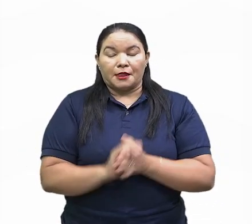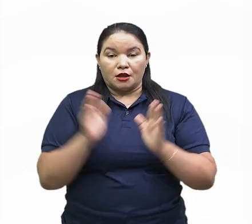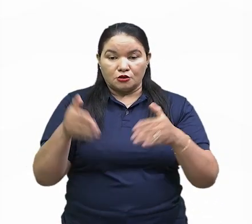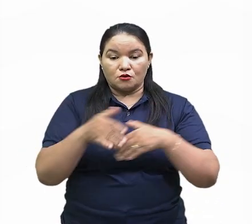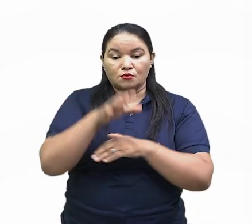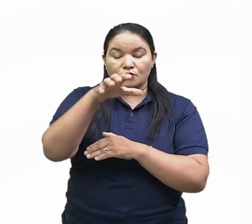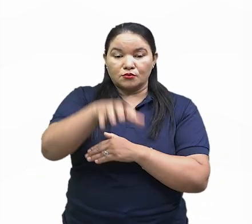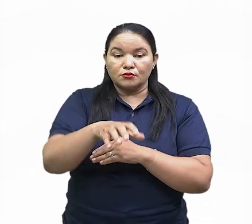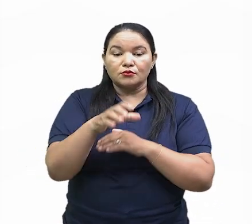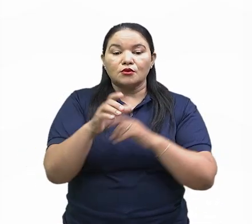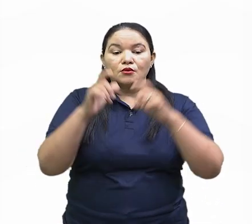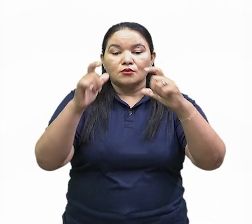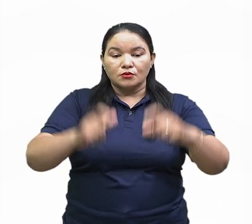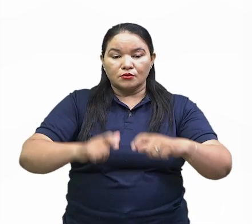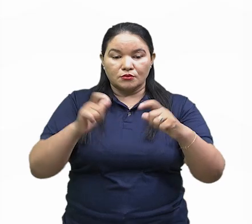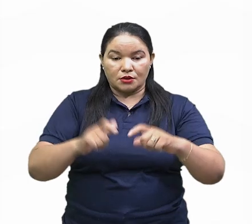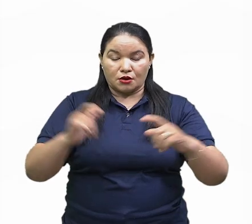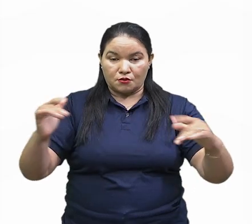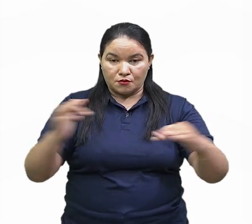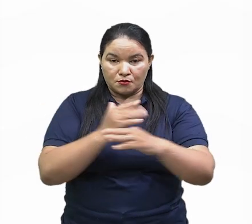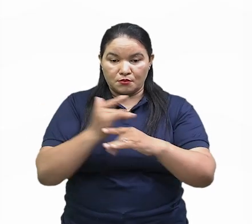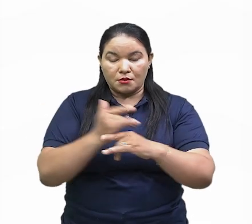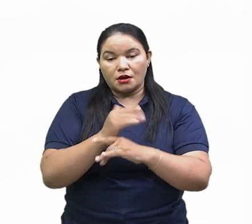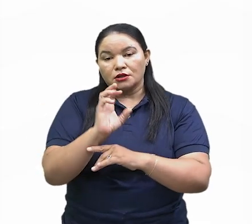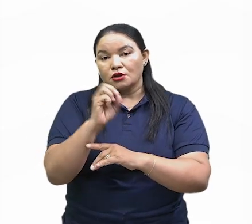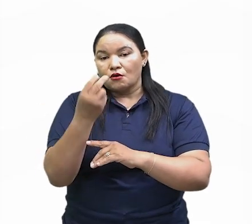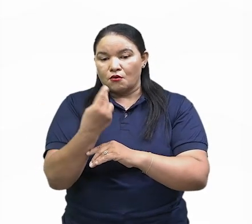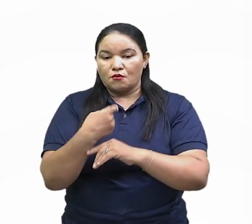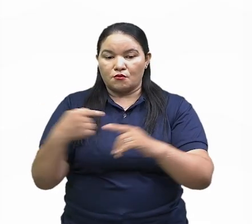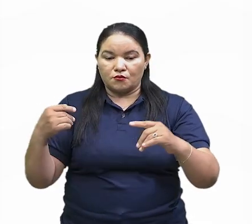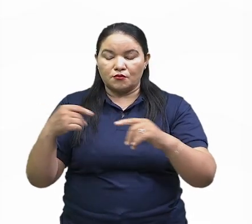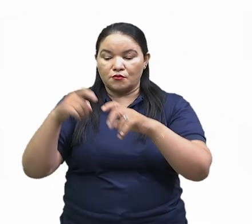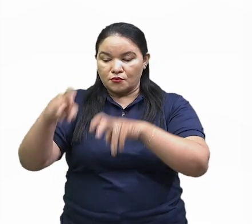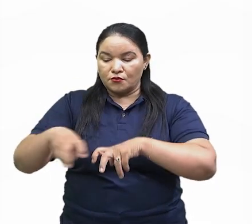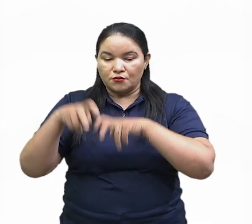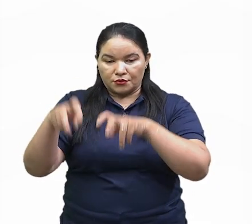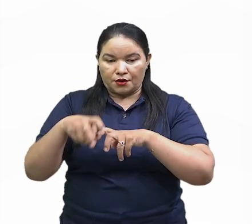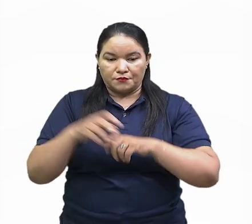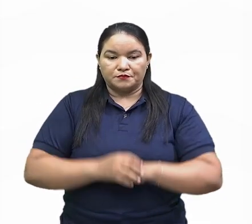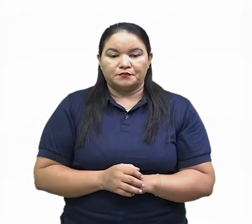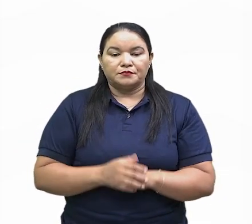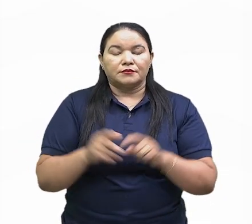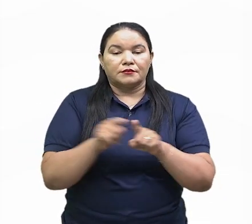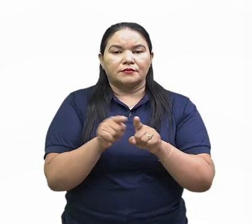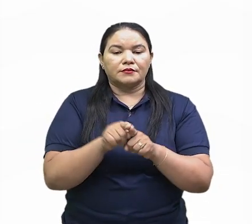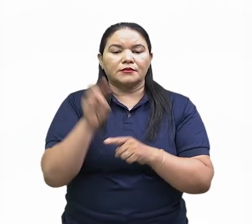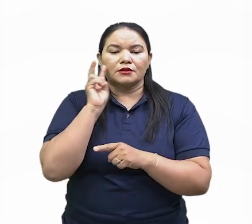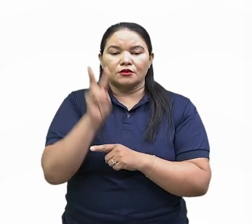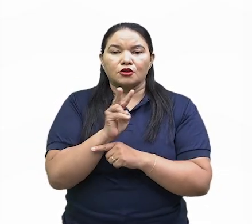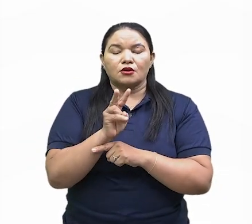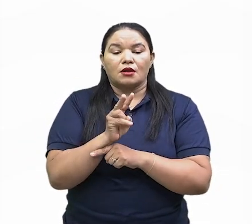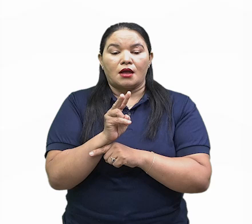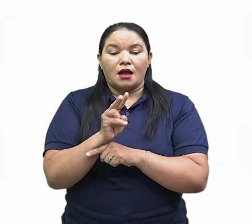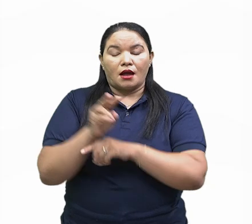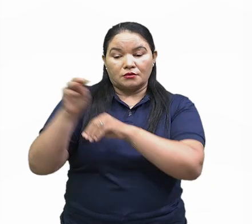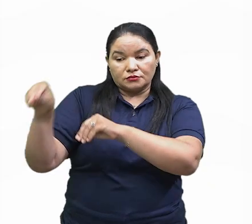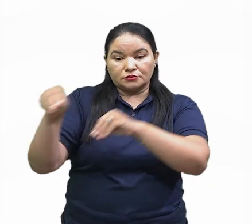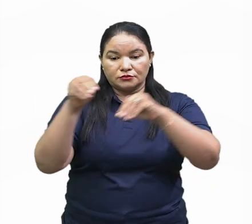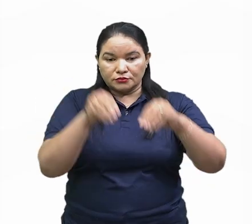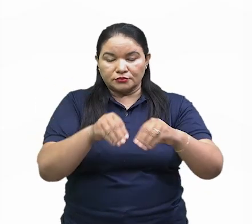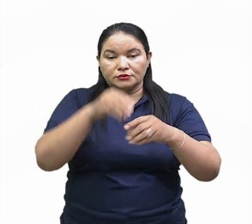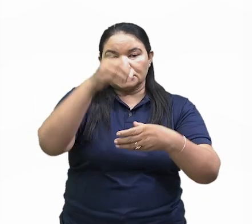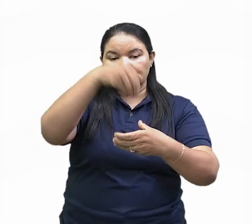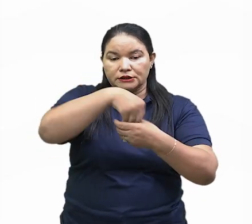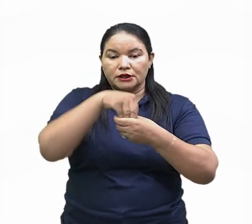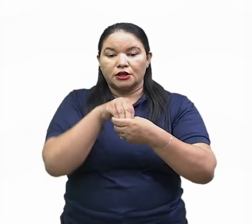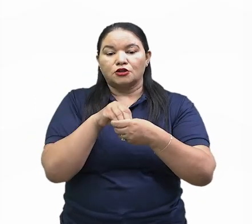a concentração urbana e rural. Observa deslocamentos